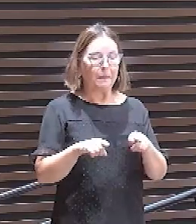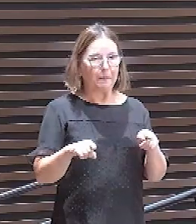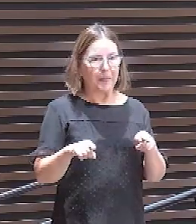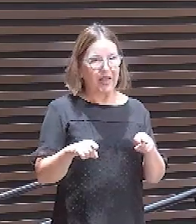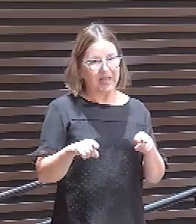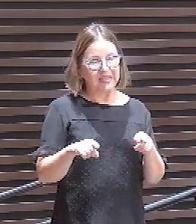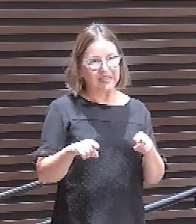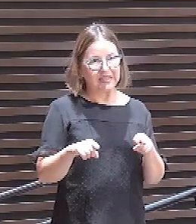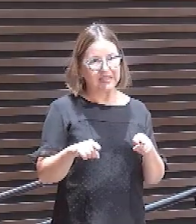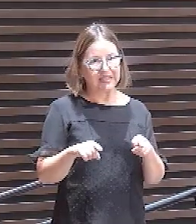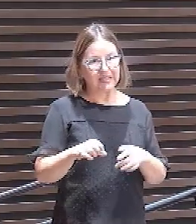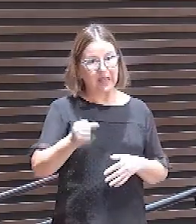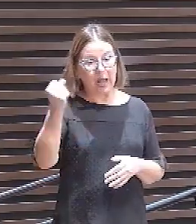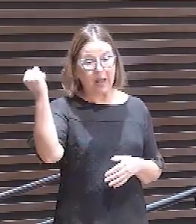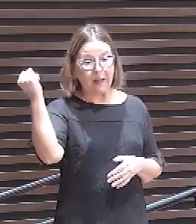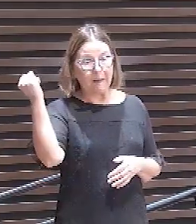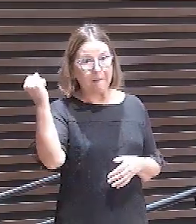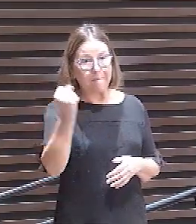e o mata.